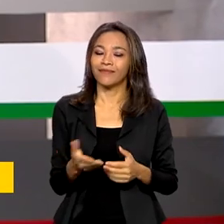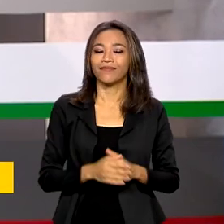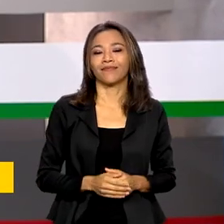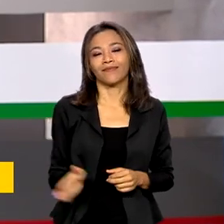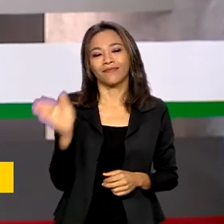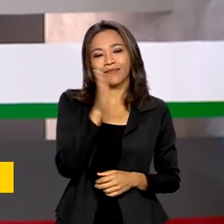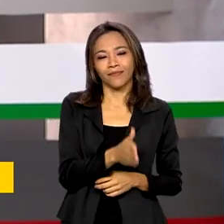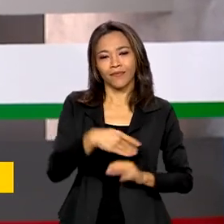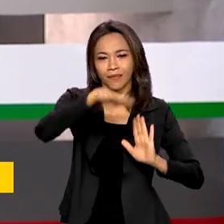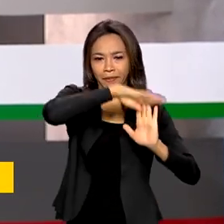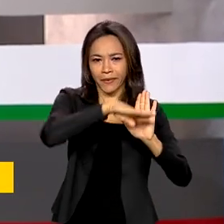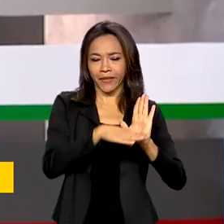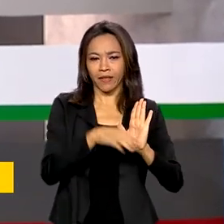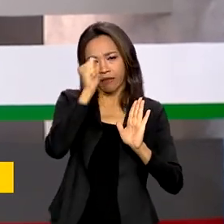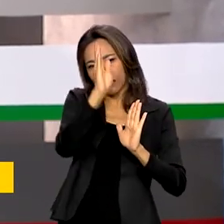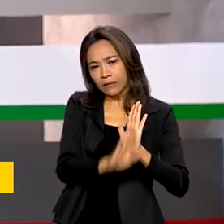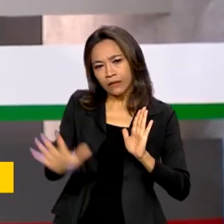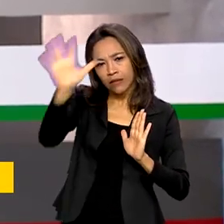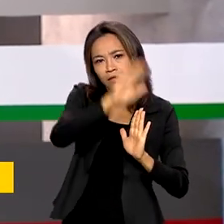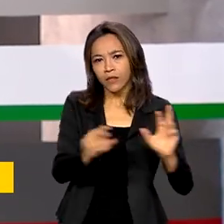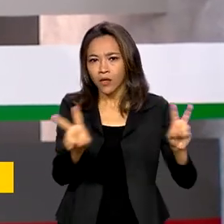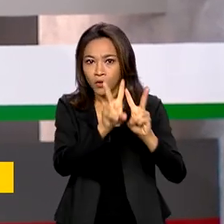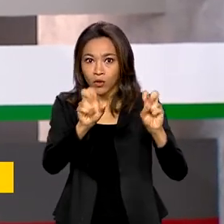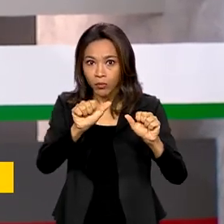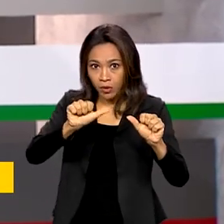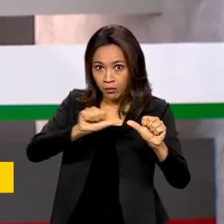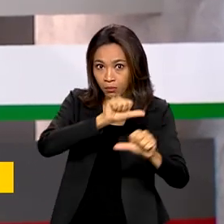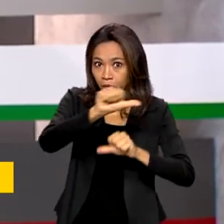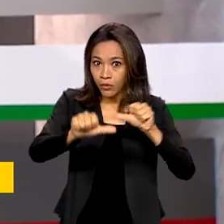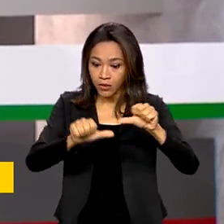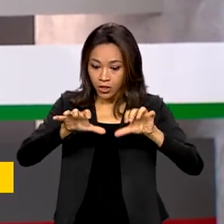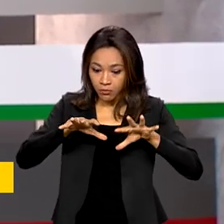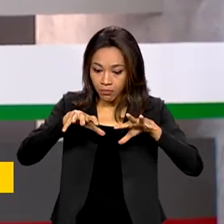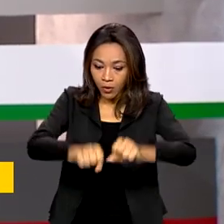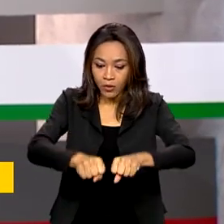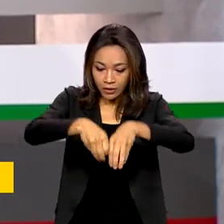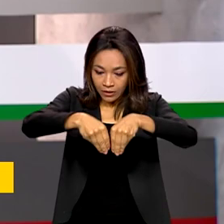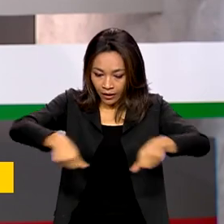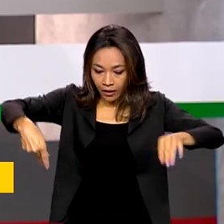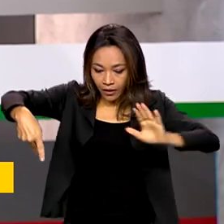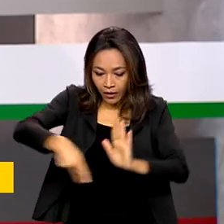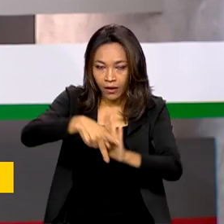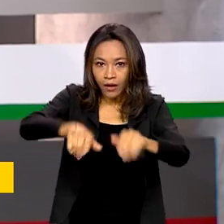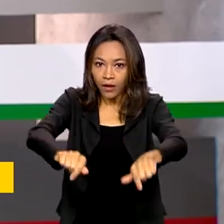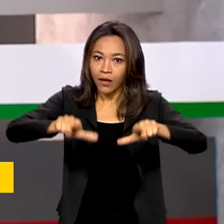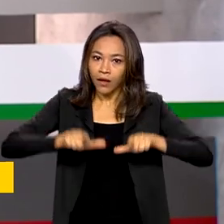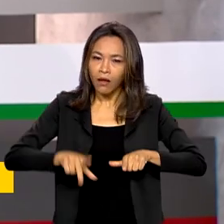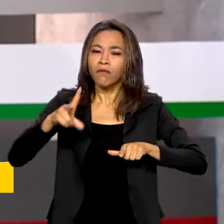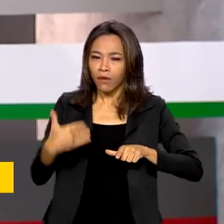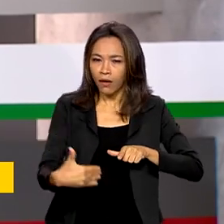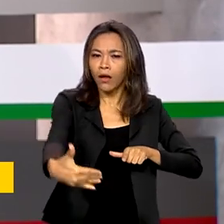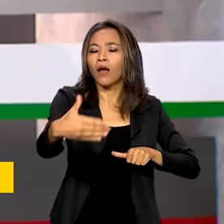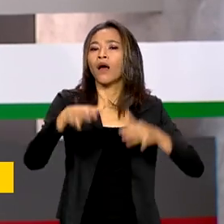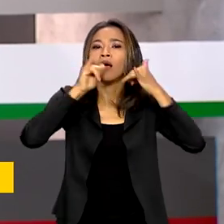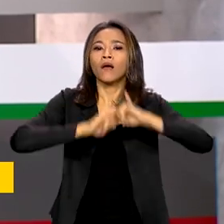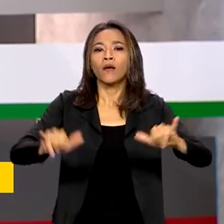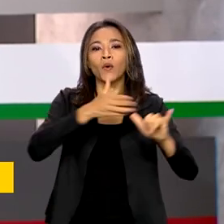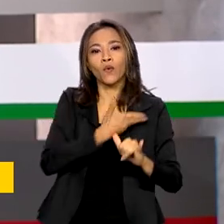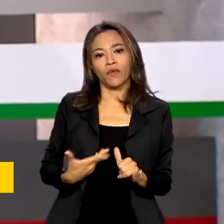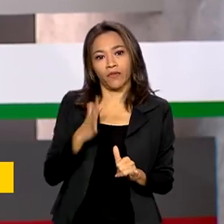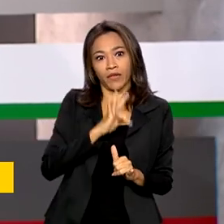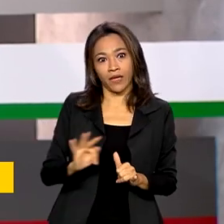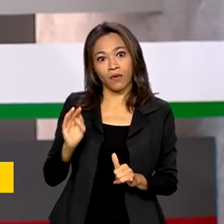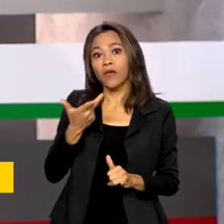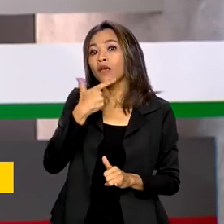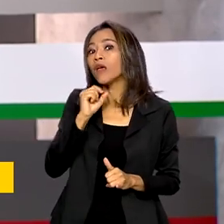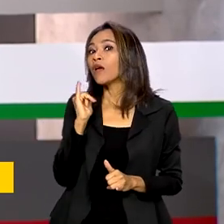Um programa nacional de reforma agrária está sendo formulado pelo governo federal. O anúncio foi feito pelo ministro do